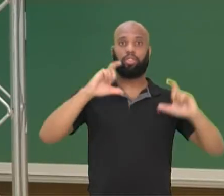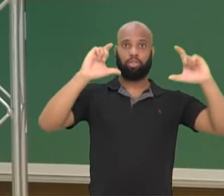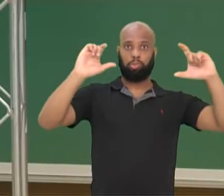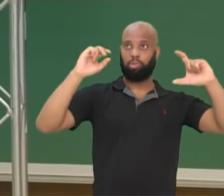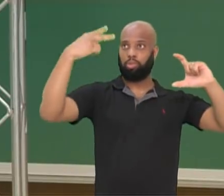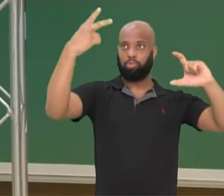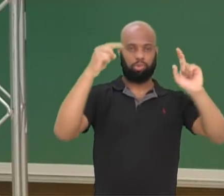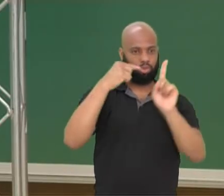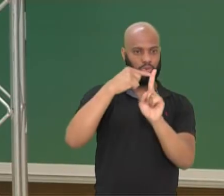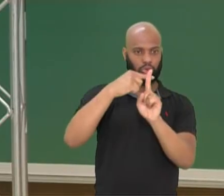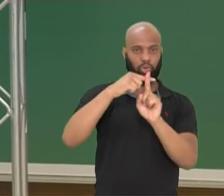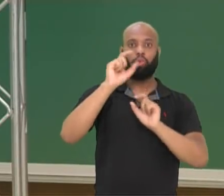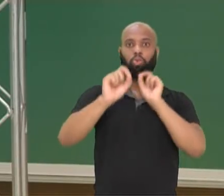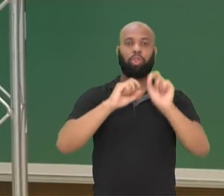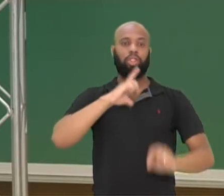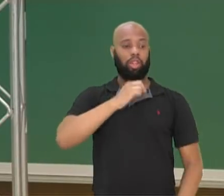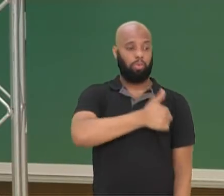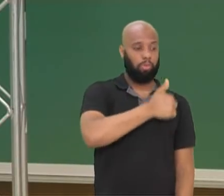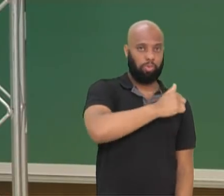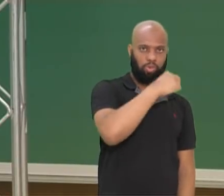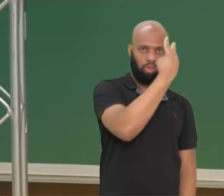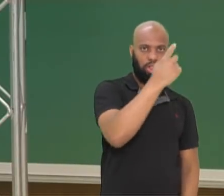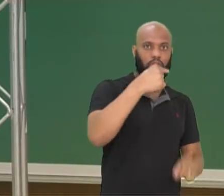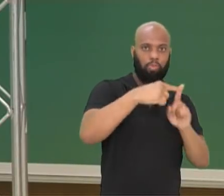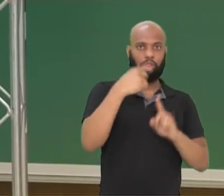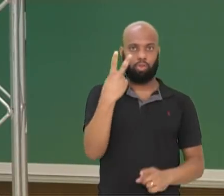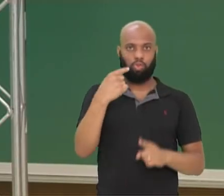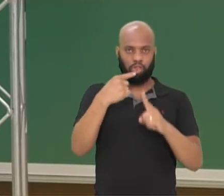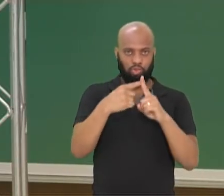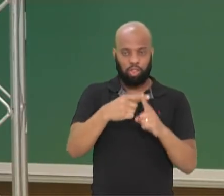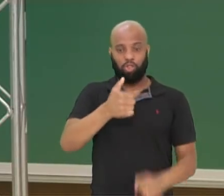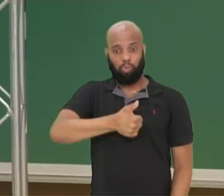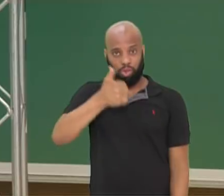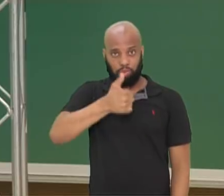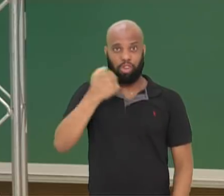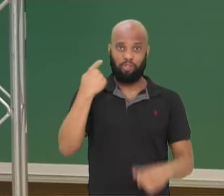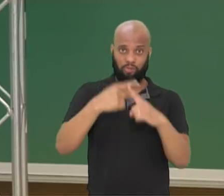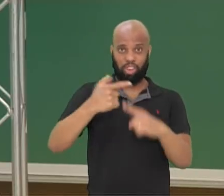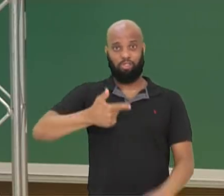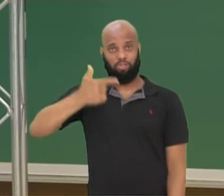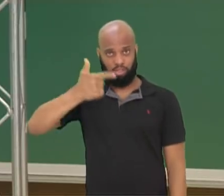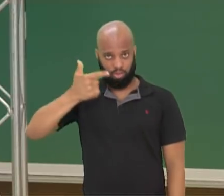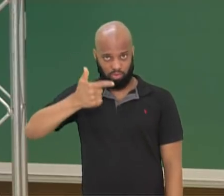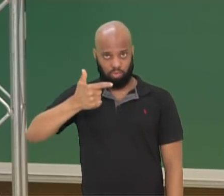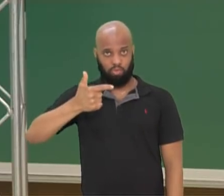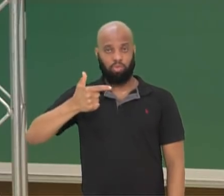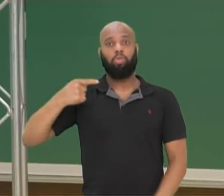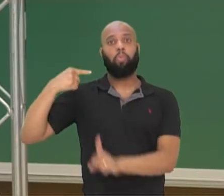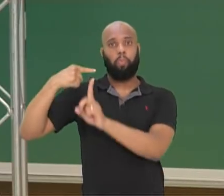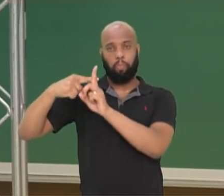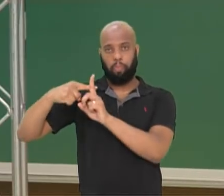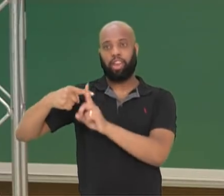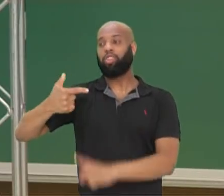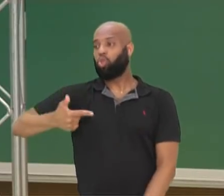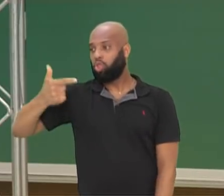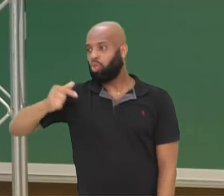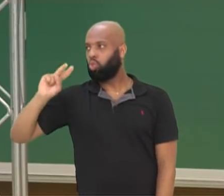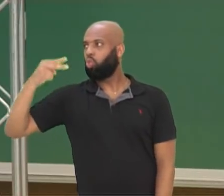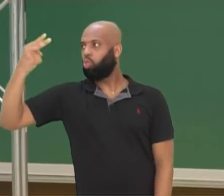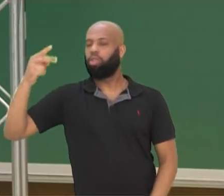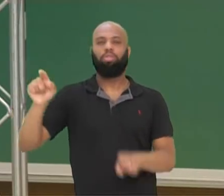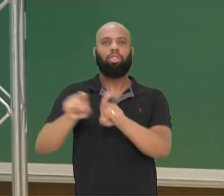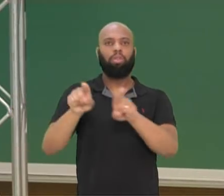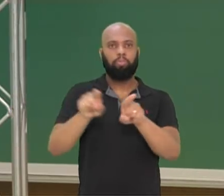soma. Quadrado do primeiro termo, mais 2 vezes o primeiro termo vezes o segundo, mais o quadrado do segundo